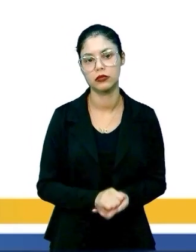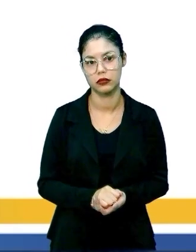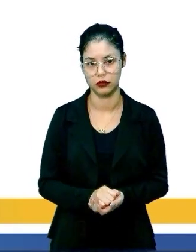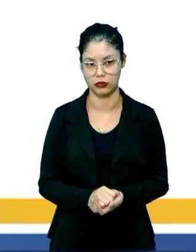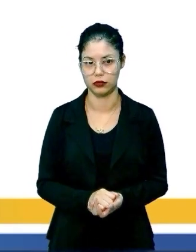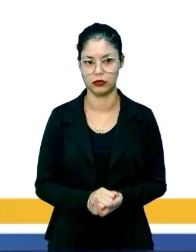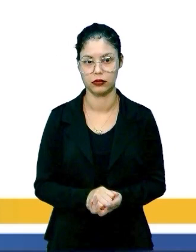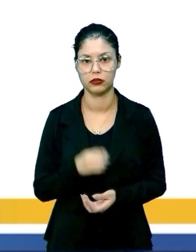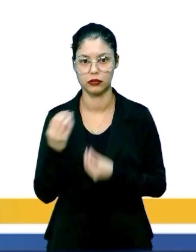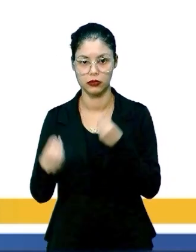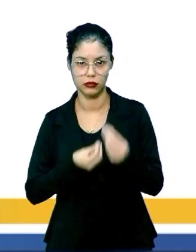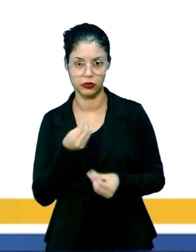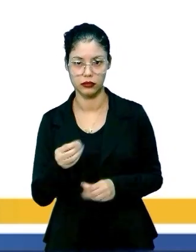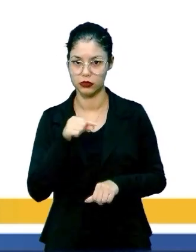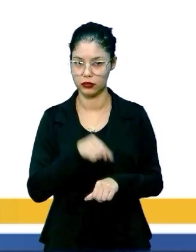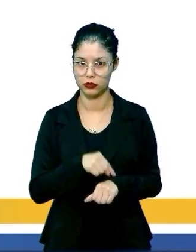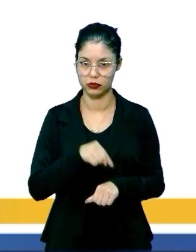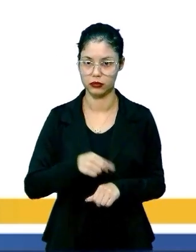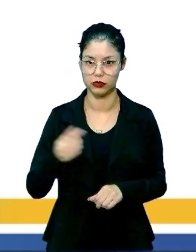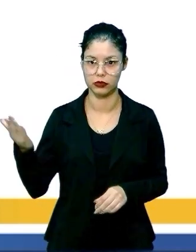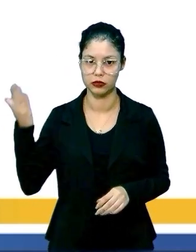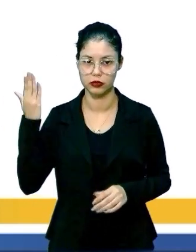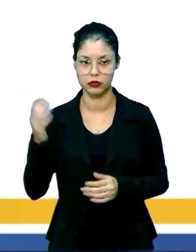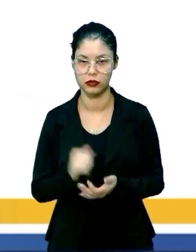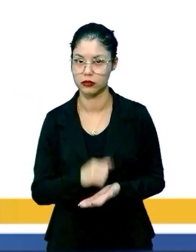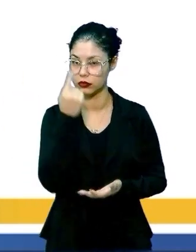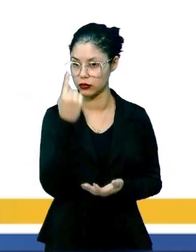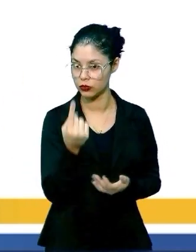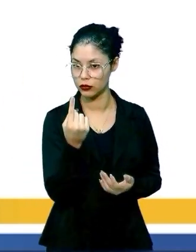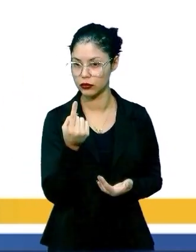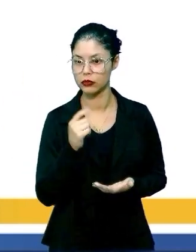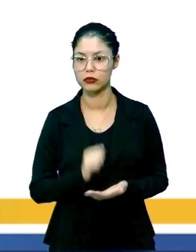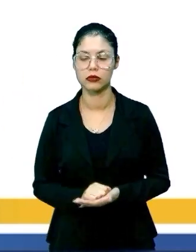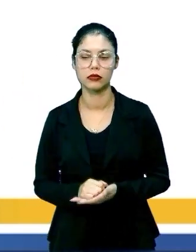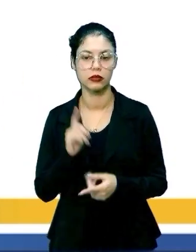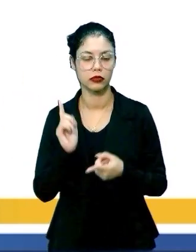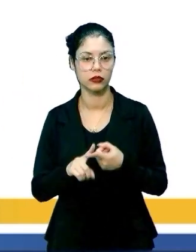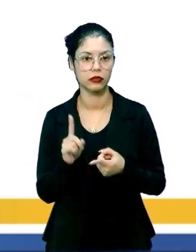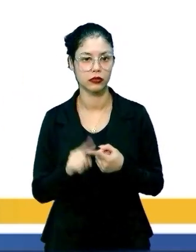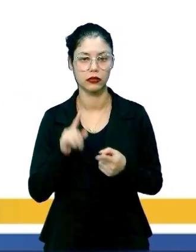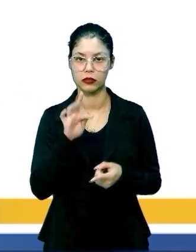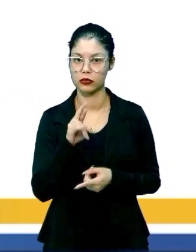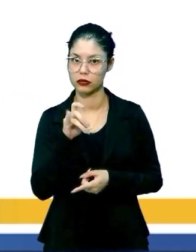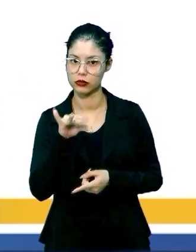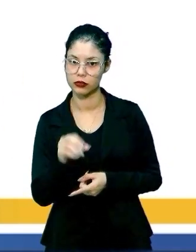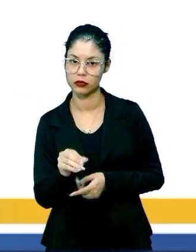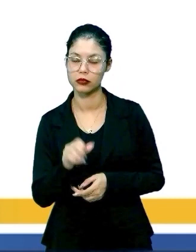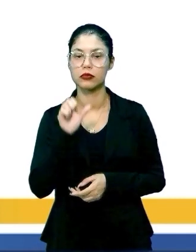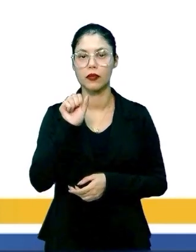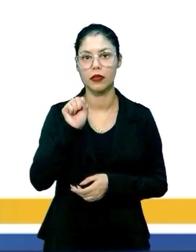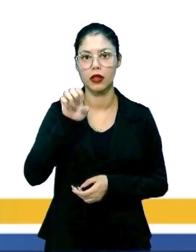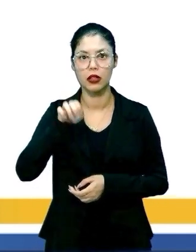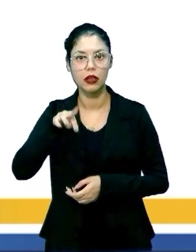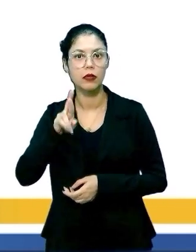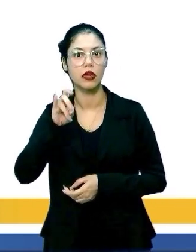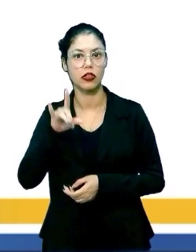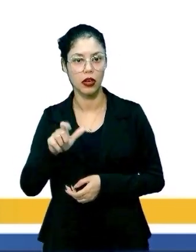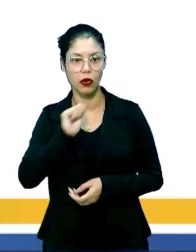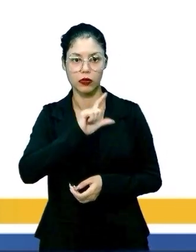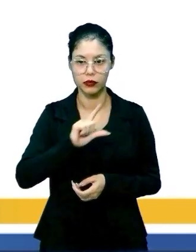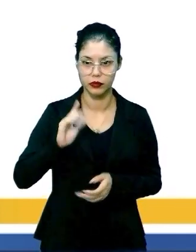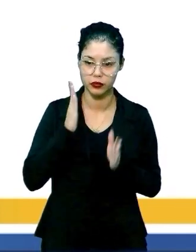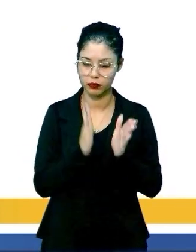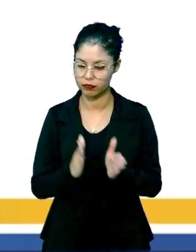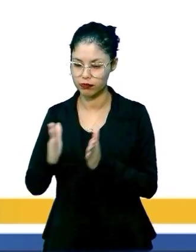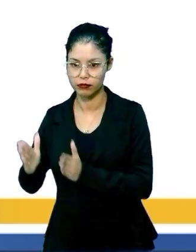Novamente, como o tempo aí é somente 1, porque o regime é semestral, nós temos